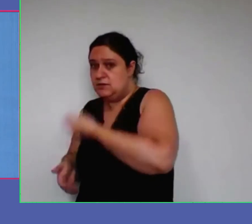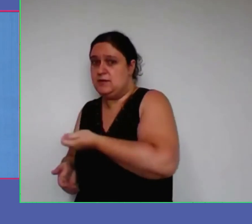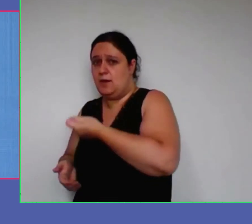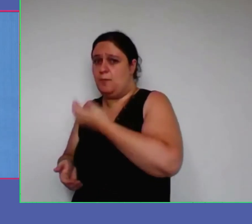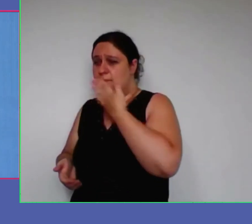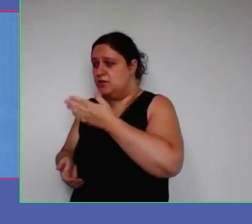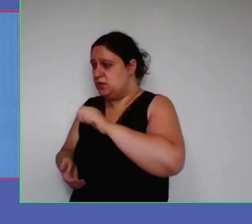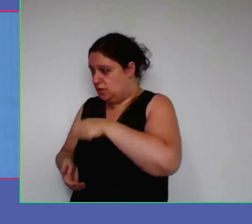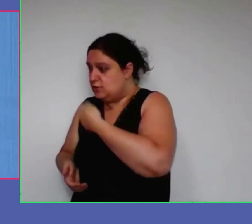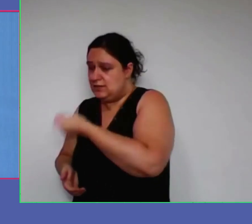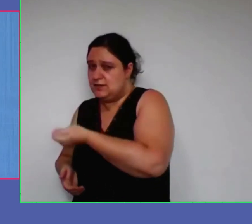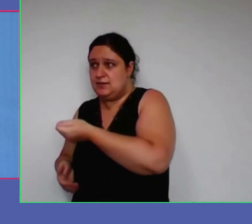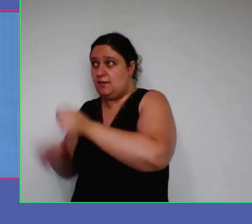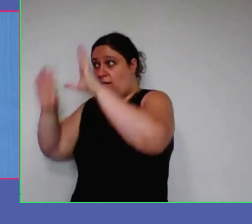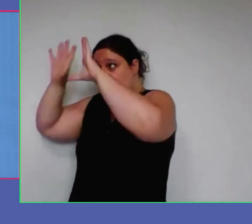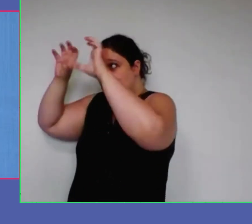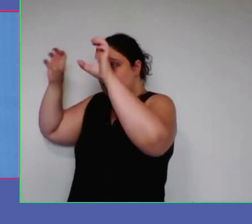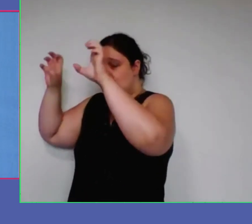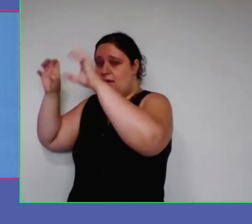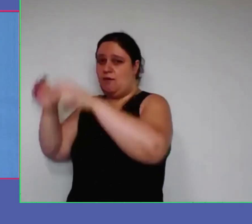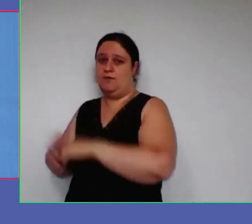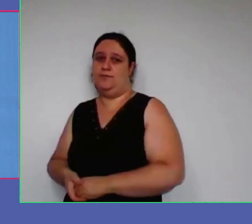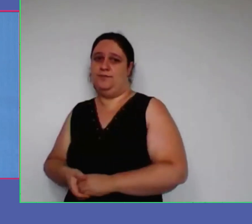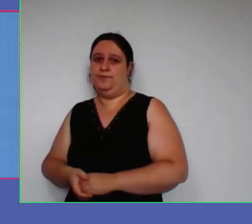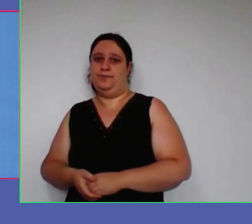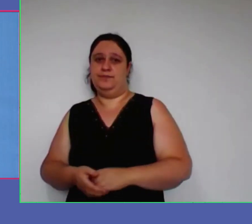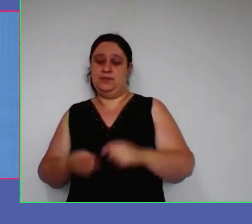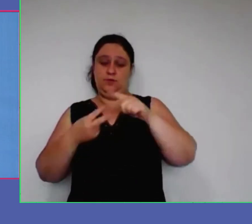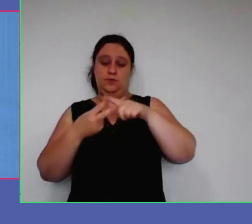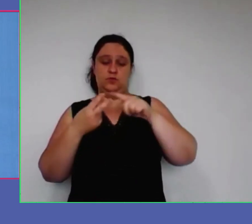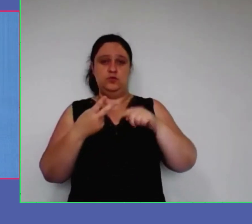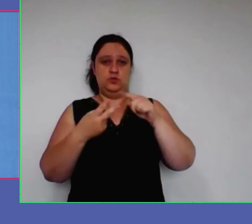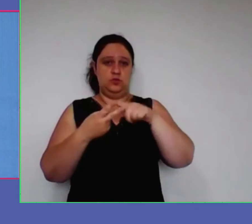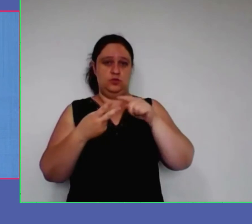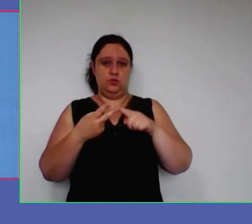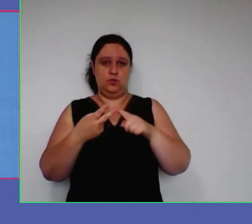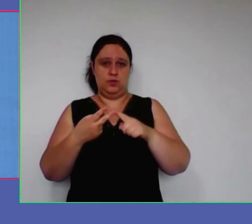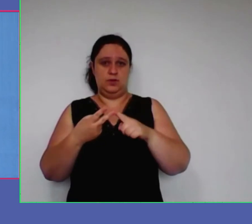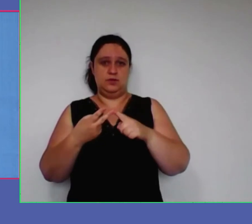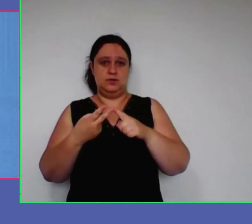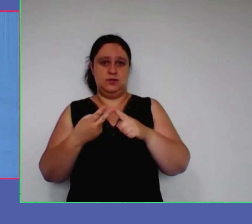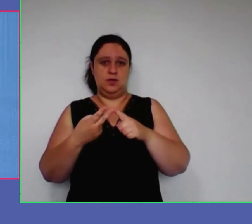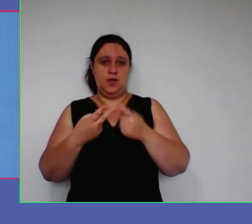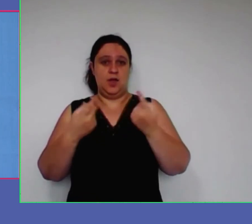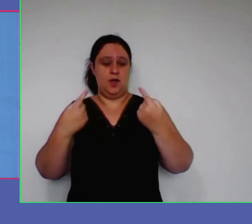opostos aos fariseus, né? Porque